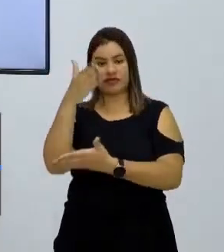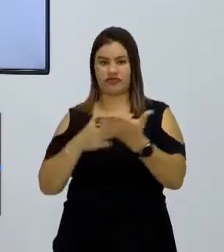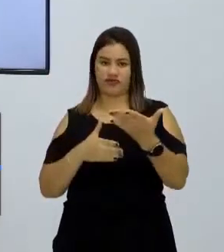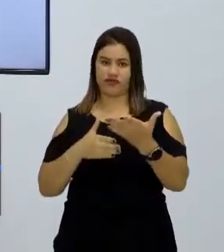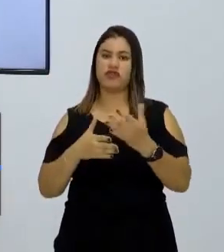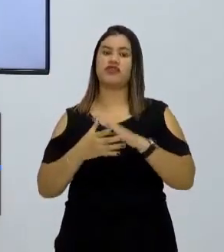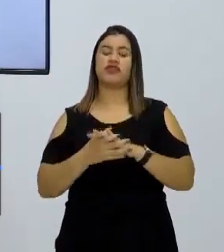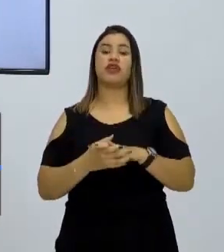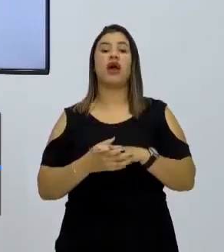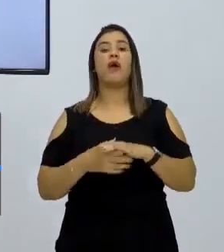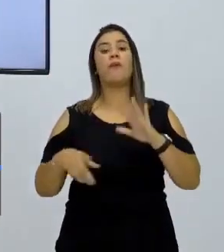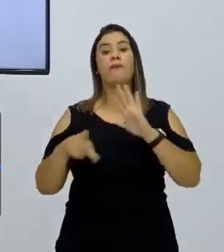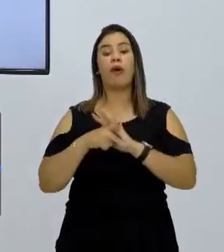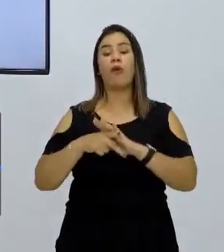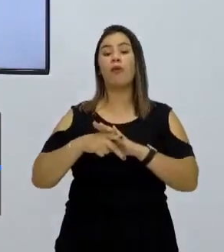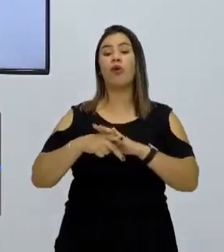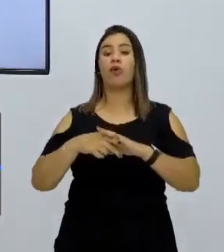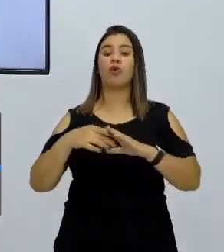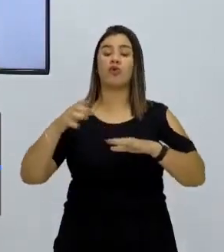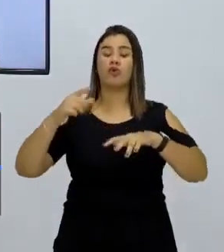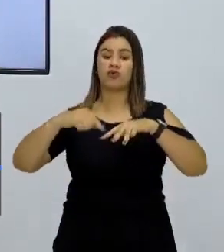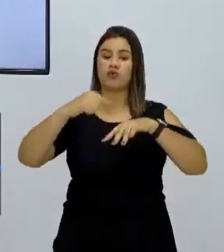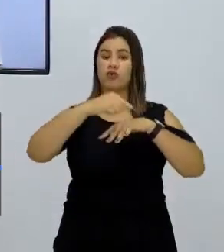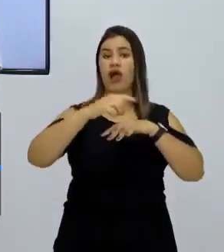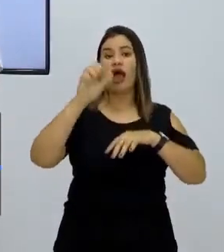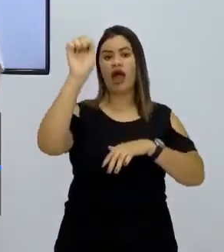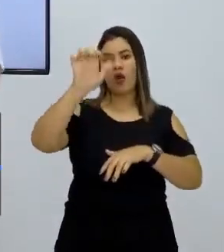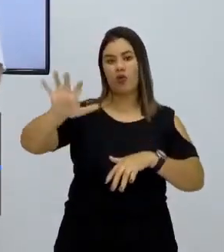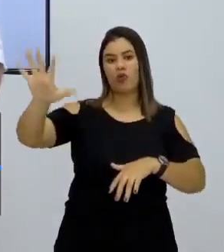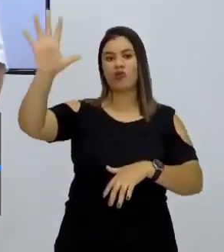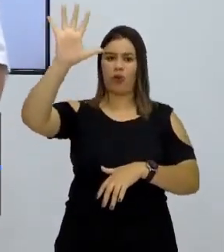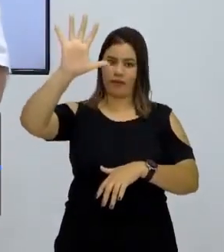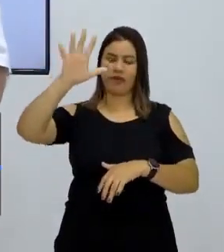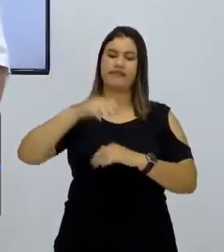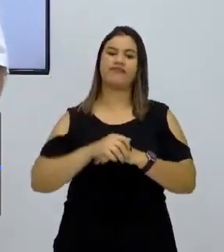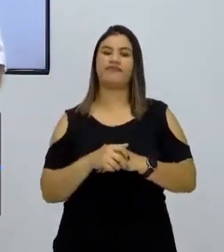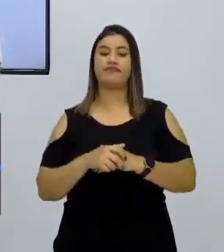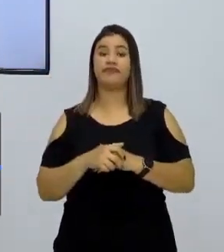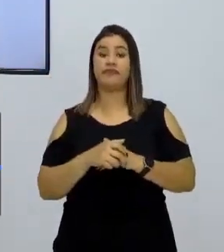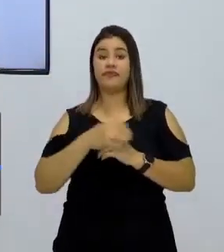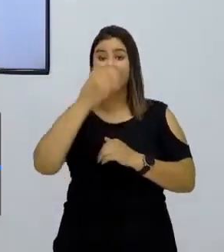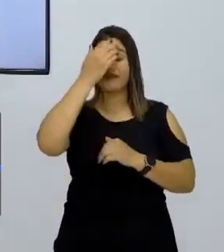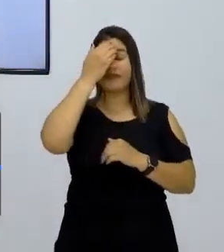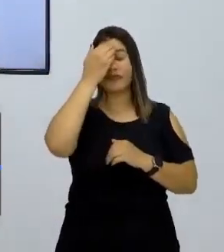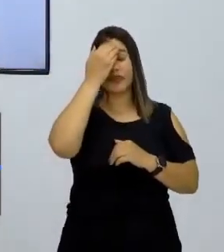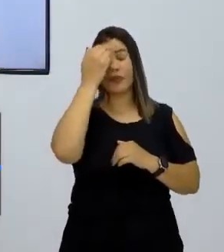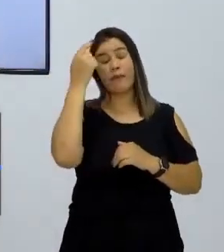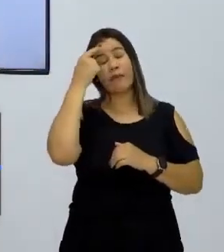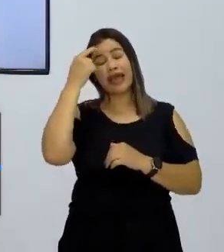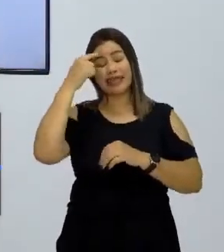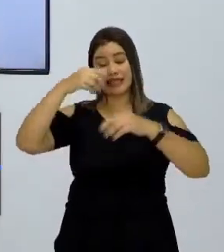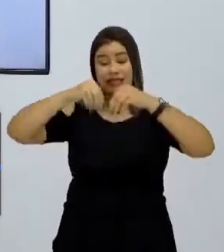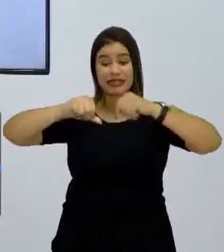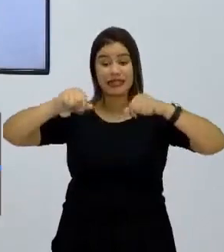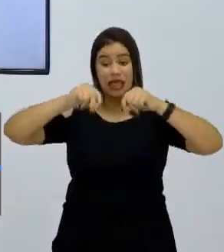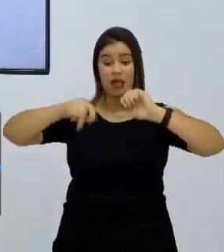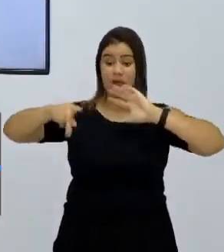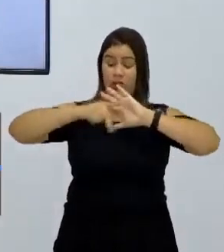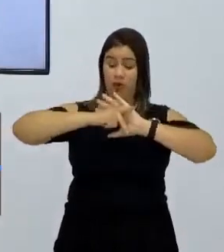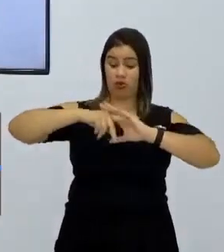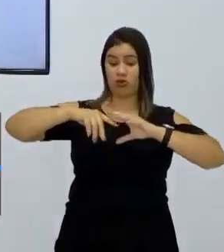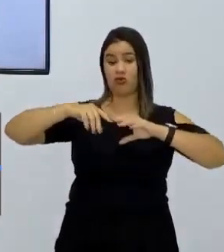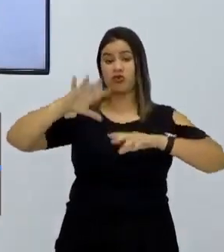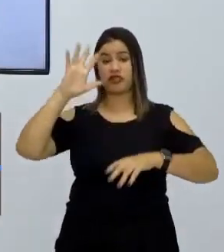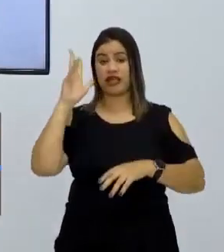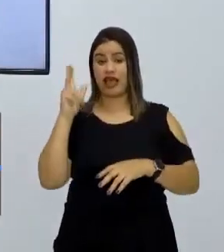pelas potências europeias, né? Então, caracterizando aí, né, a quantidade de terras que temos aí, né, na África pelo